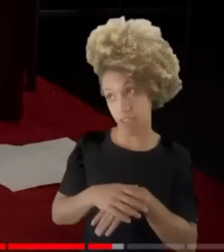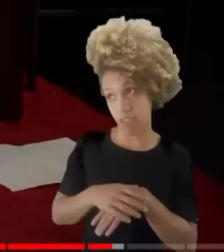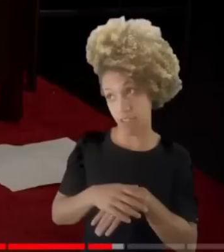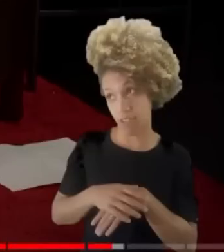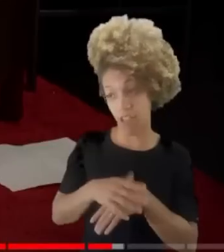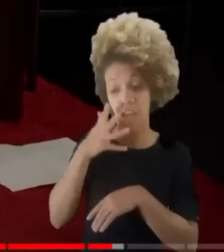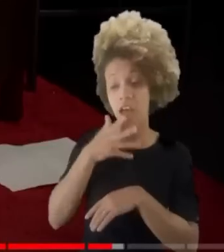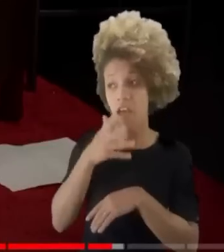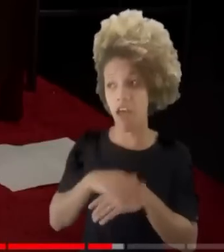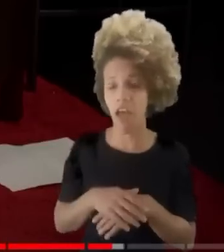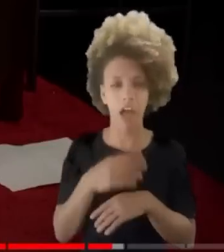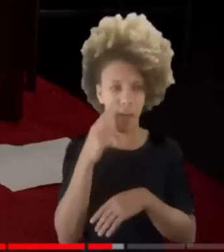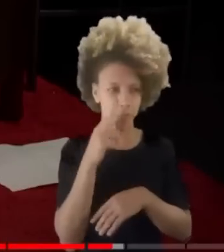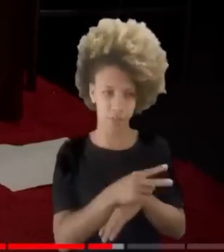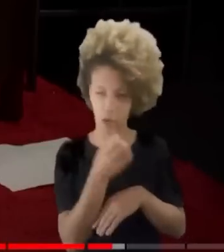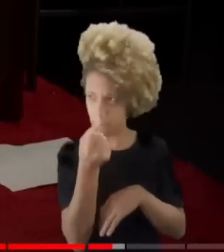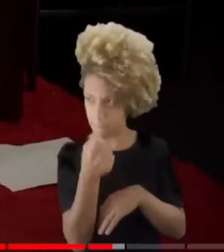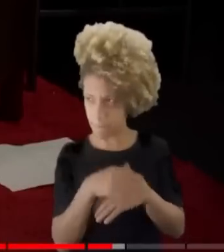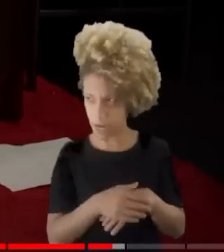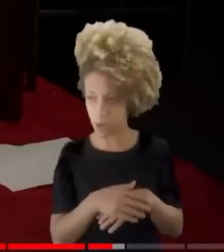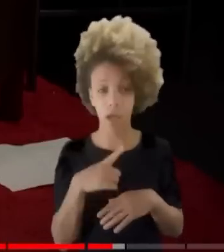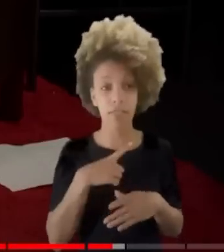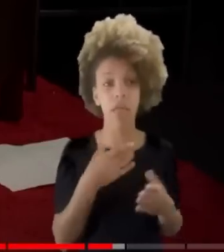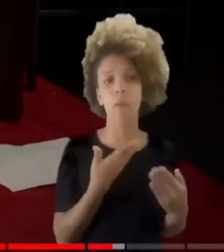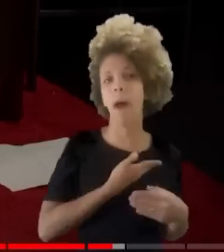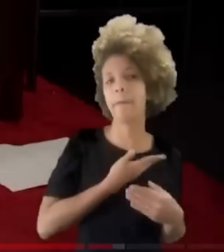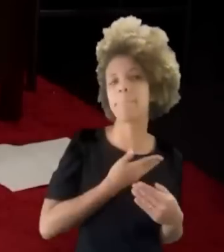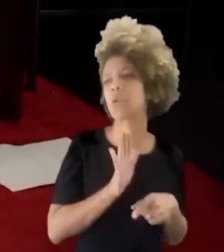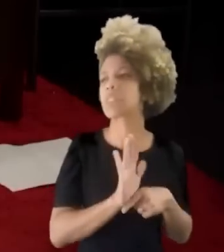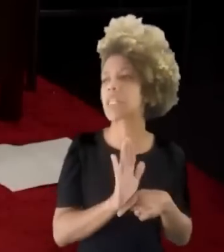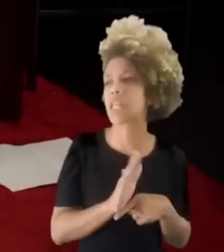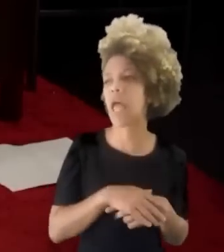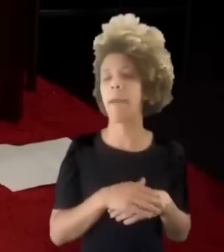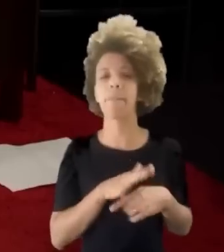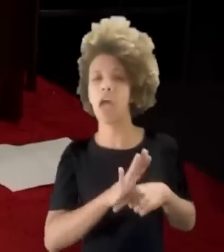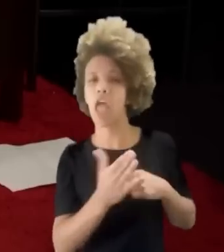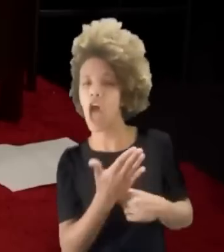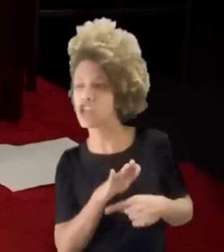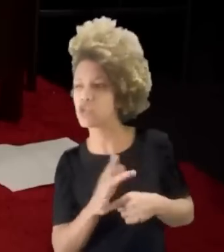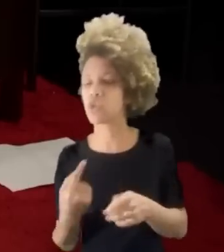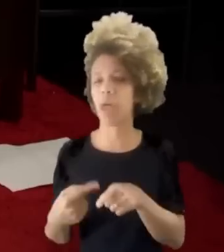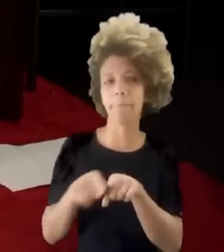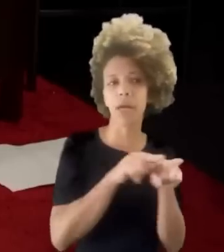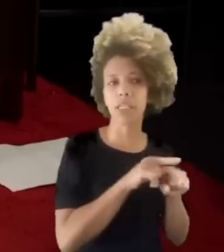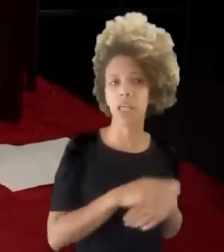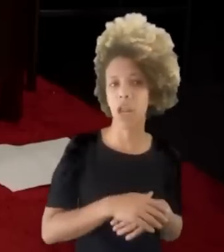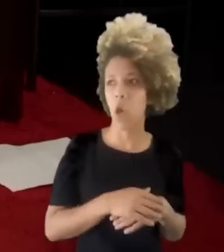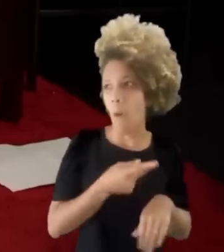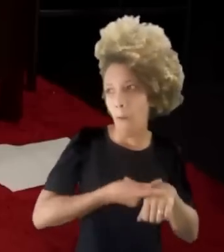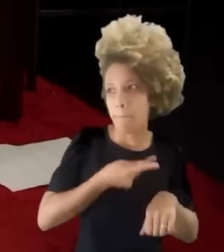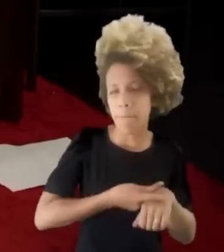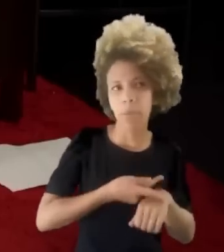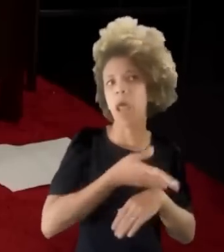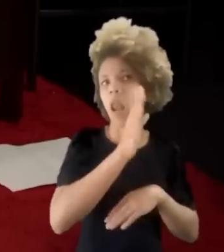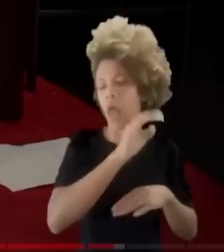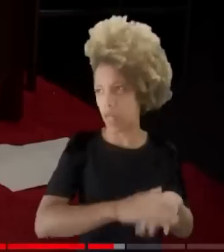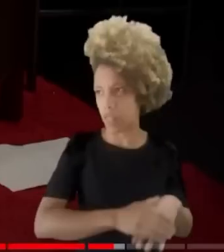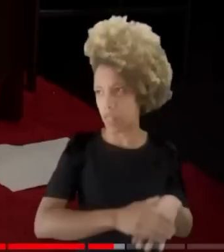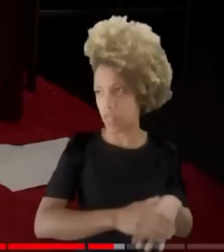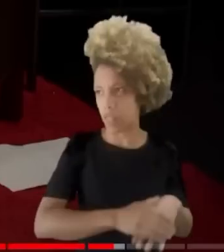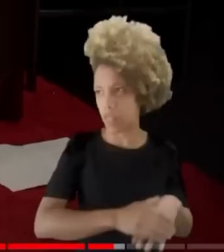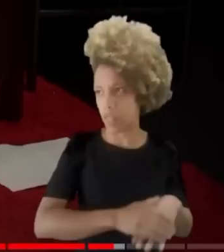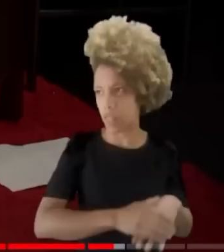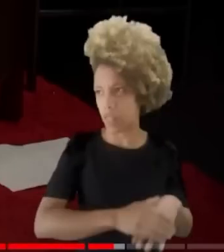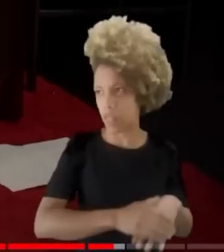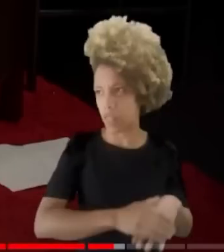também para aí você vai ver os brancos Branco tudo é um amiguinho do outro o cara fez cinema aí ele ajuda o parceiro dele aí daqui a pouco os cara tá dando um prêmio lá na casa do caramba